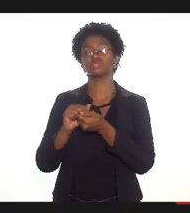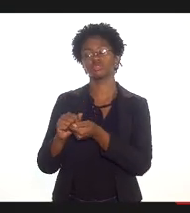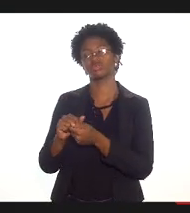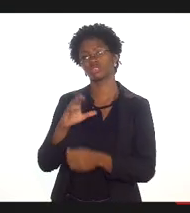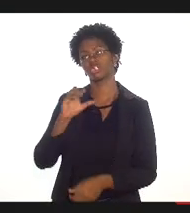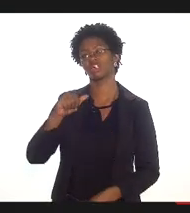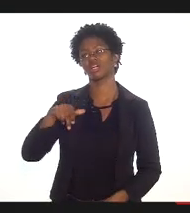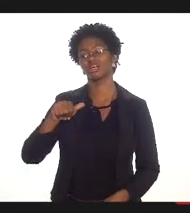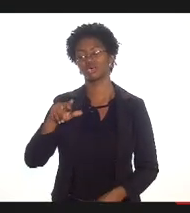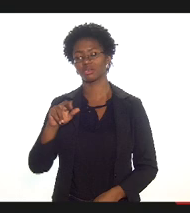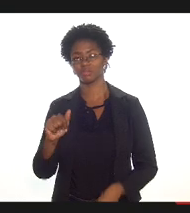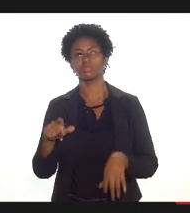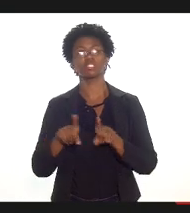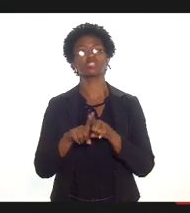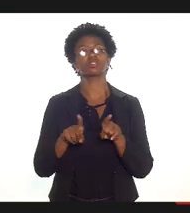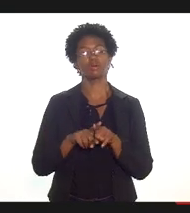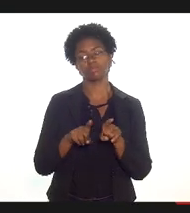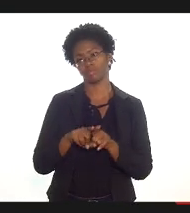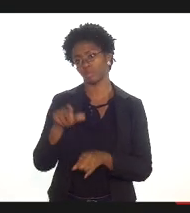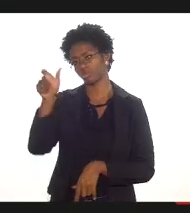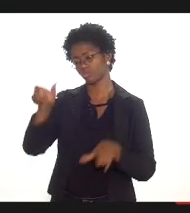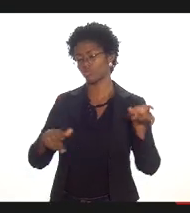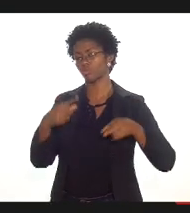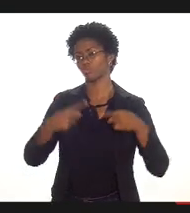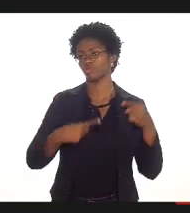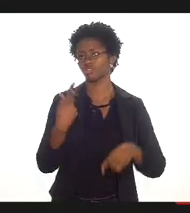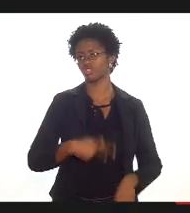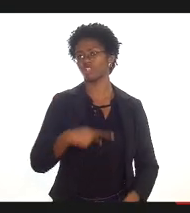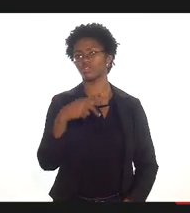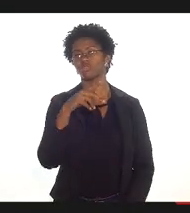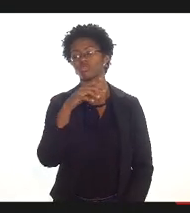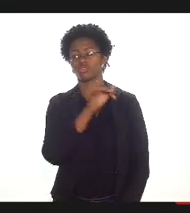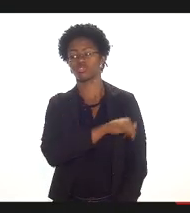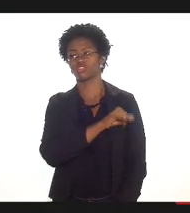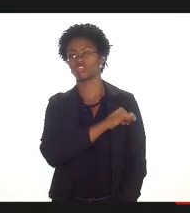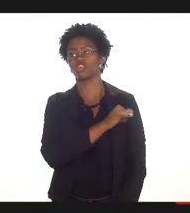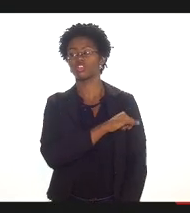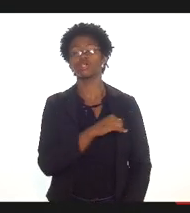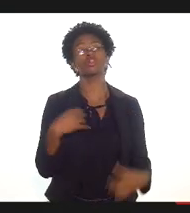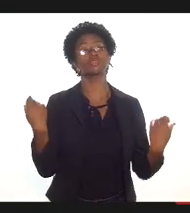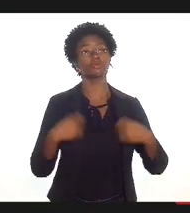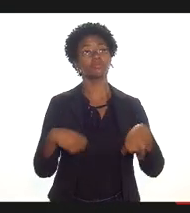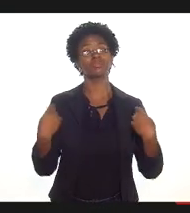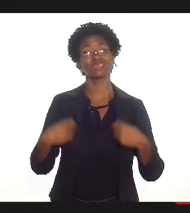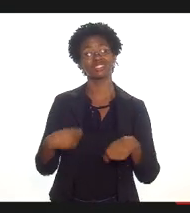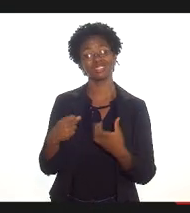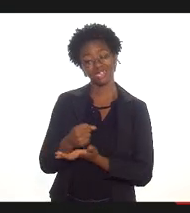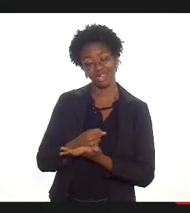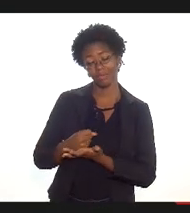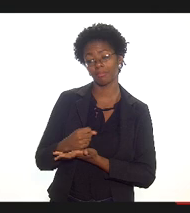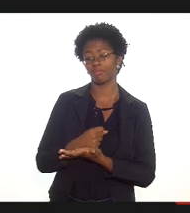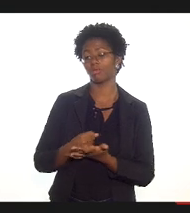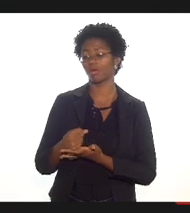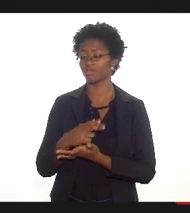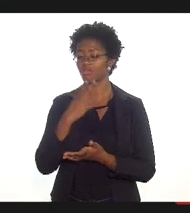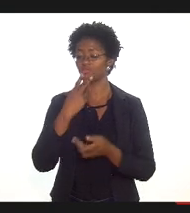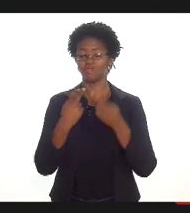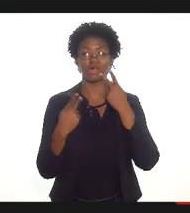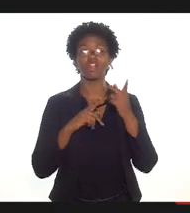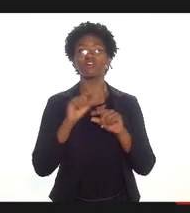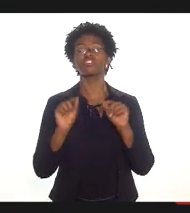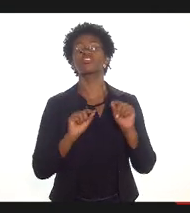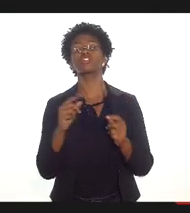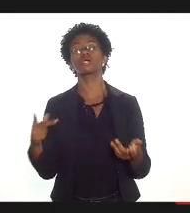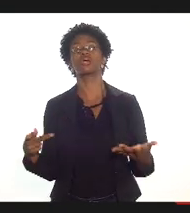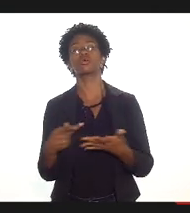Federal, junto com os parlamentares federais do Rio de Janeiro, a gente precisa pautar o que aconteceu com o Estado